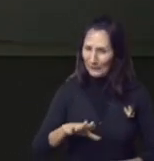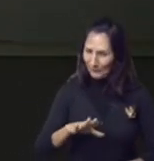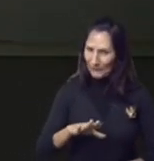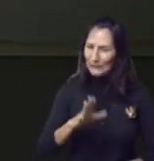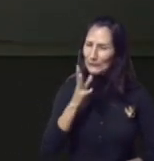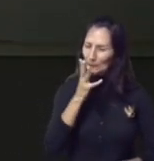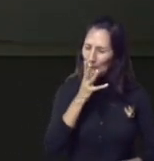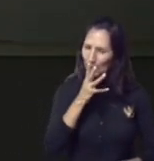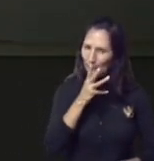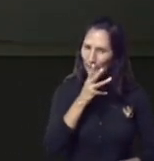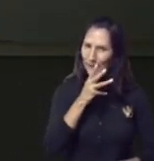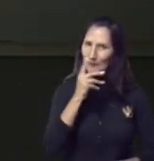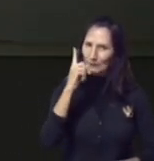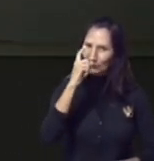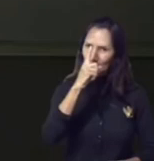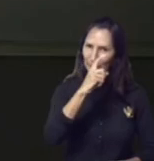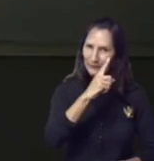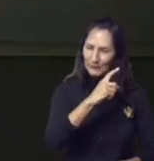difícil isso.